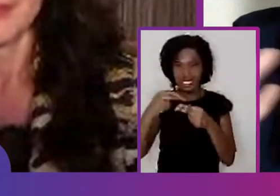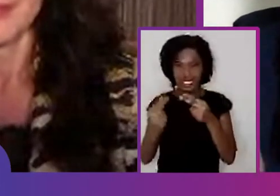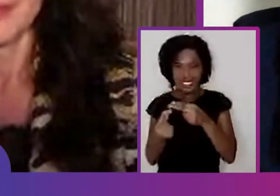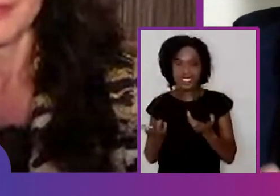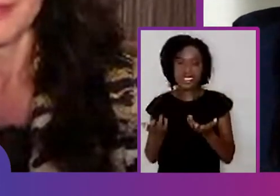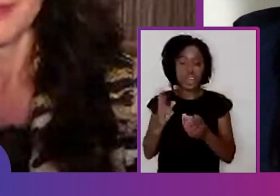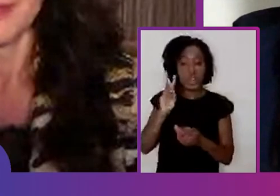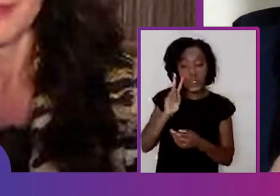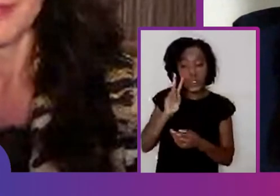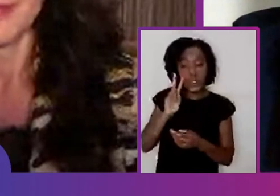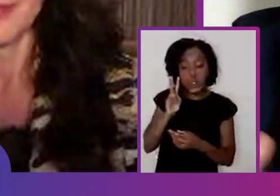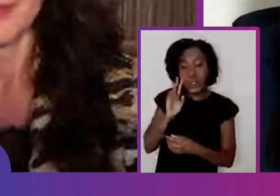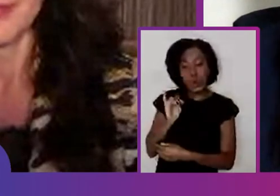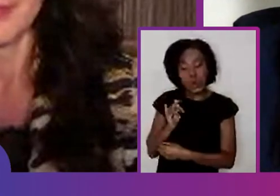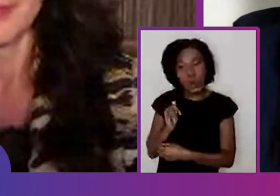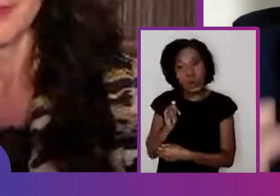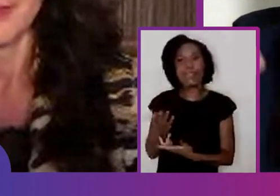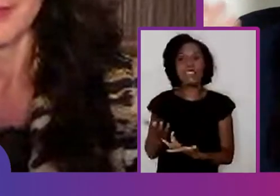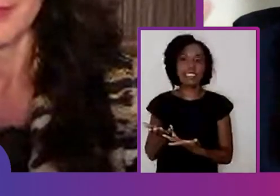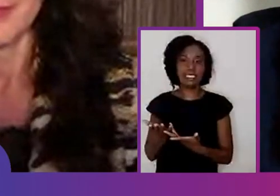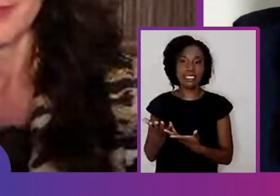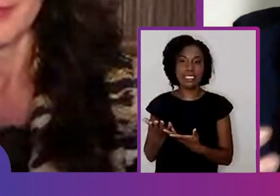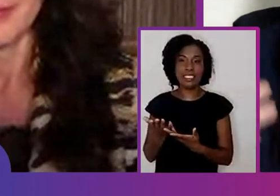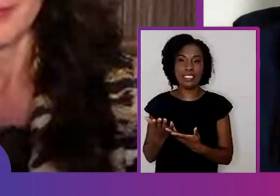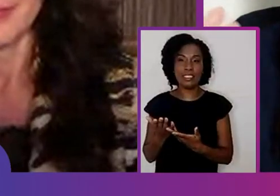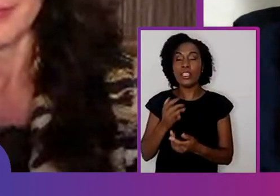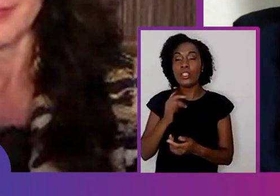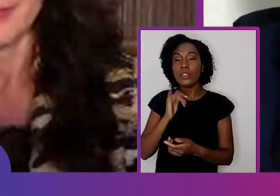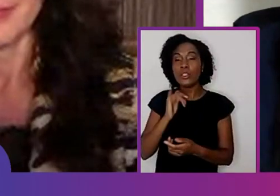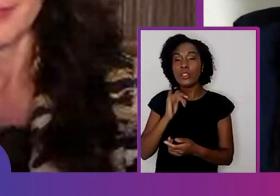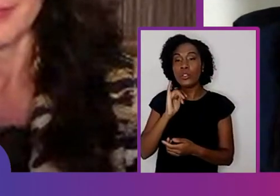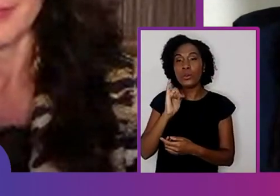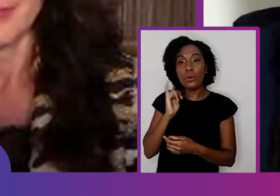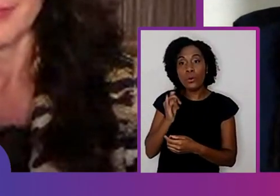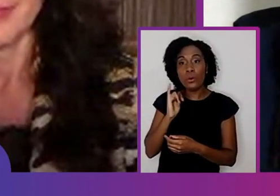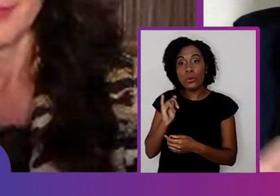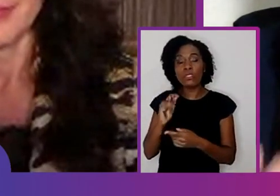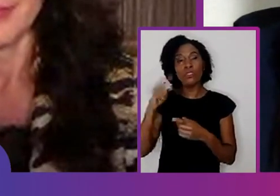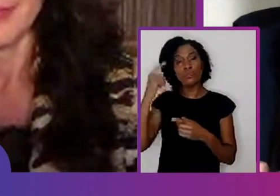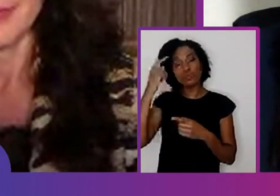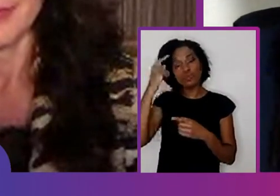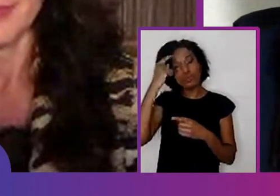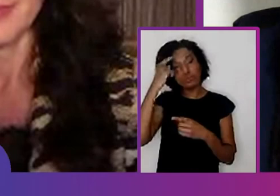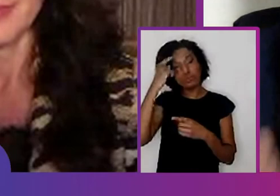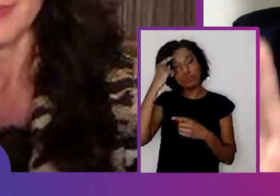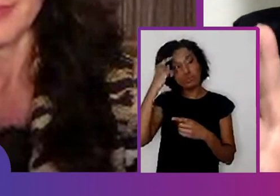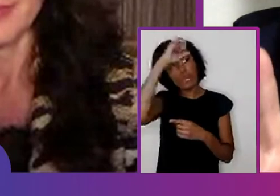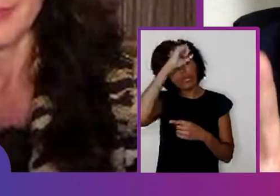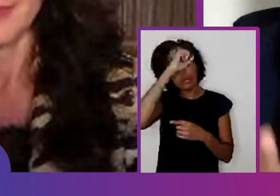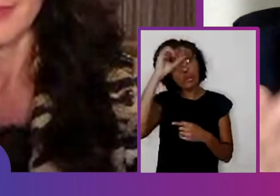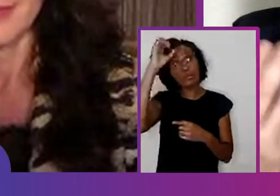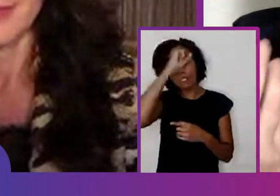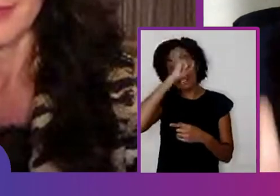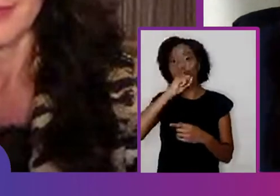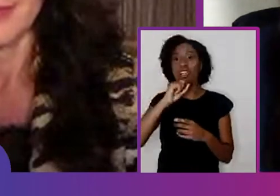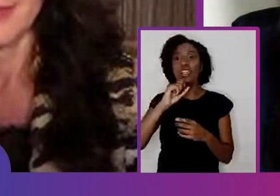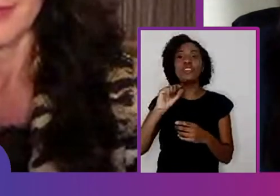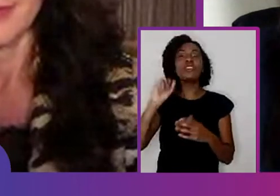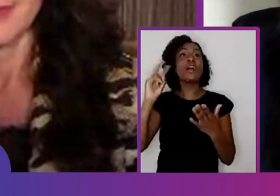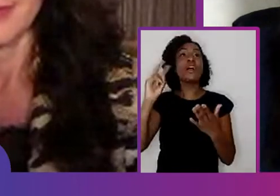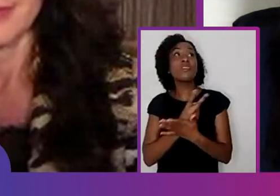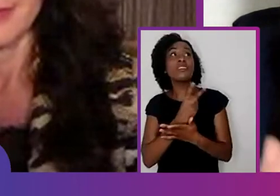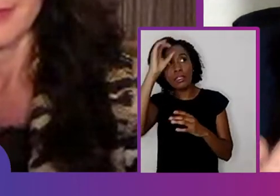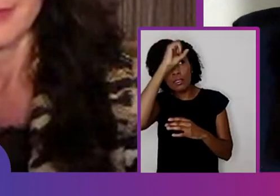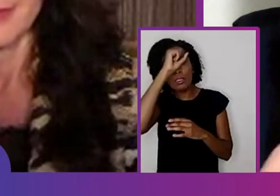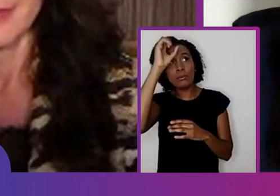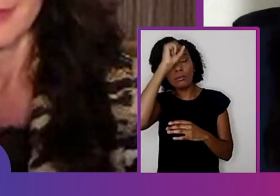historinhas, trazer o tempo inteiro uma narrativa que vai fazendo com que elas aprendam sobre o que está acontecendo, ao invés de apenas viverem a emoção